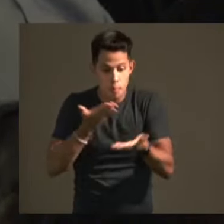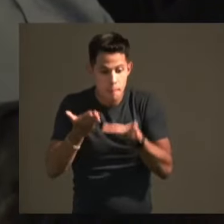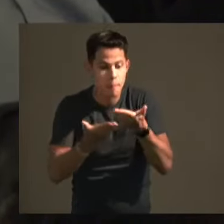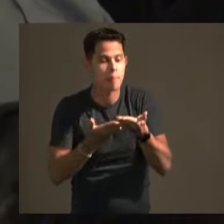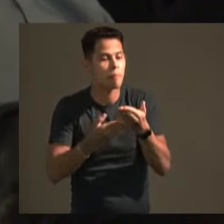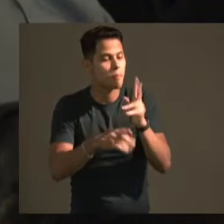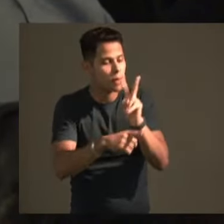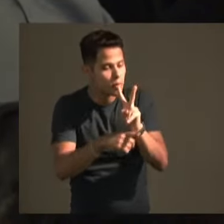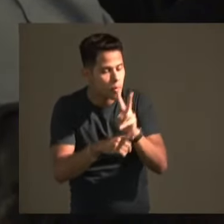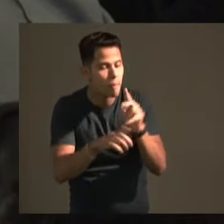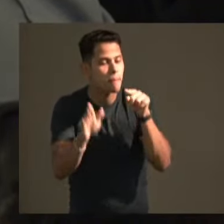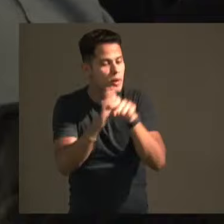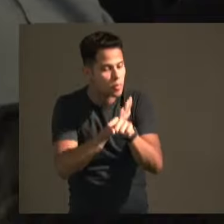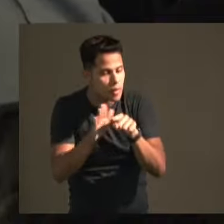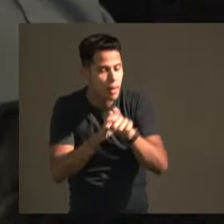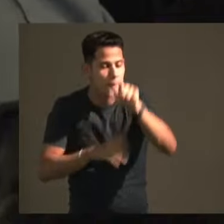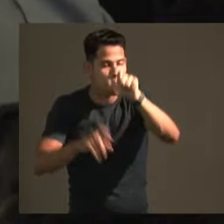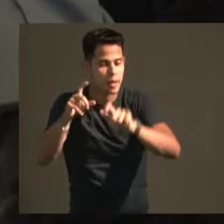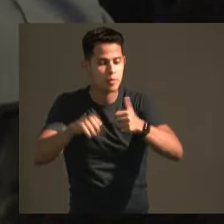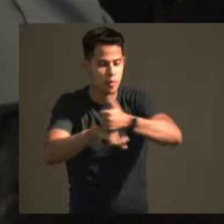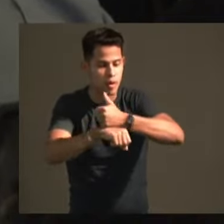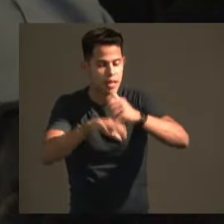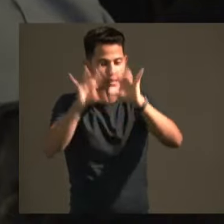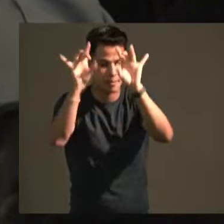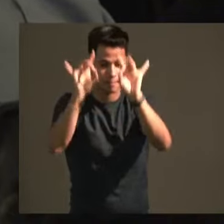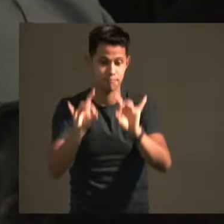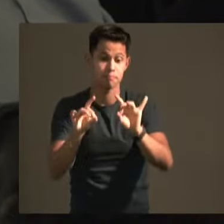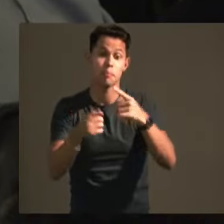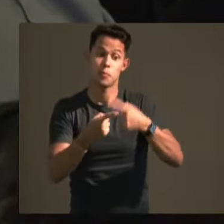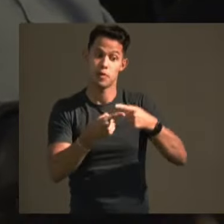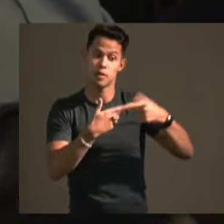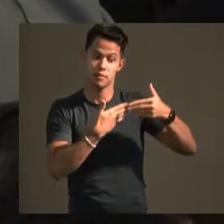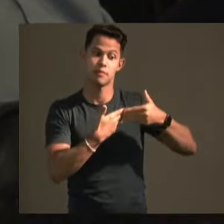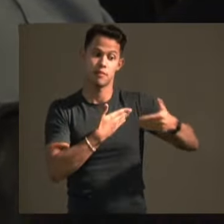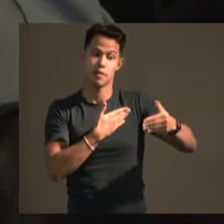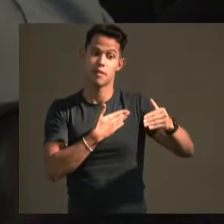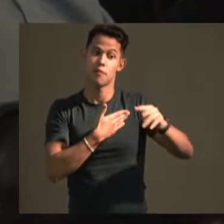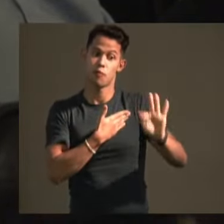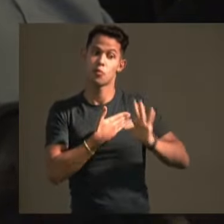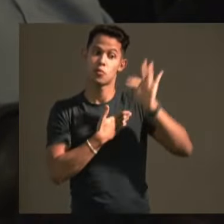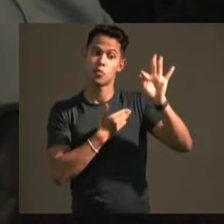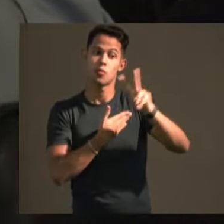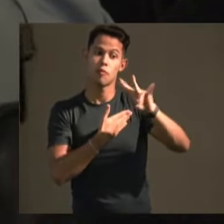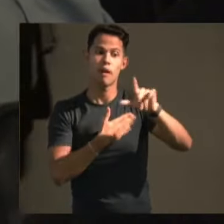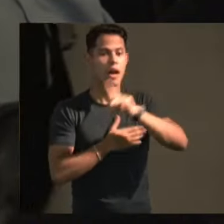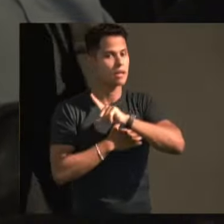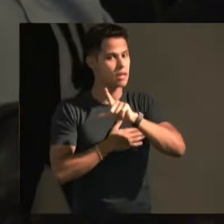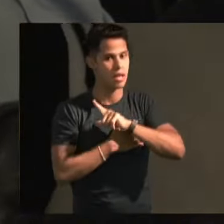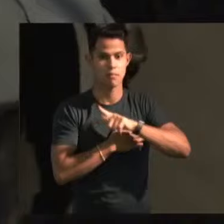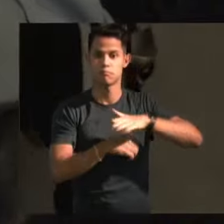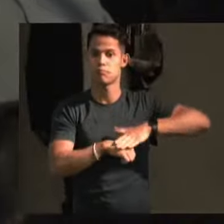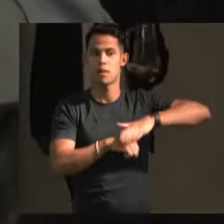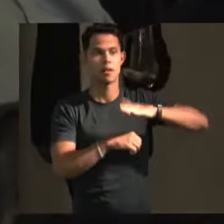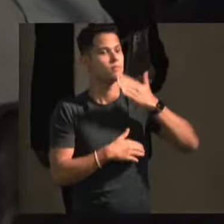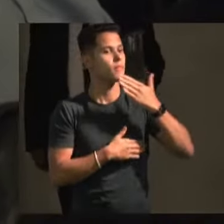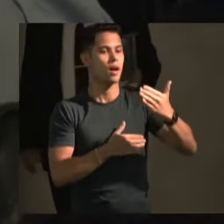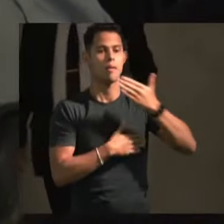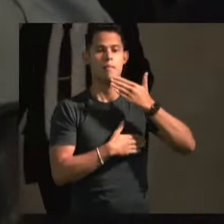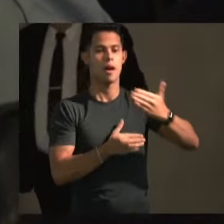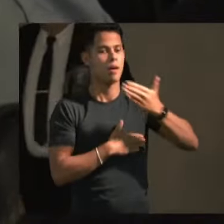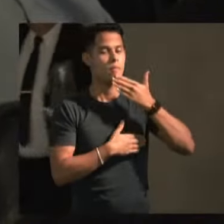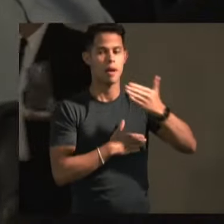autismo de todos os estados. Porque a gente vai ter uma demanda muito maior do que nós temos hoje de infância, nós teremos de adultos e